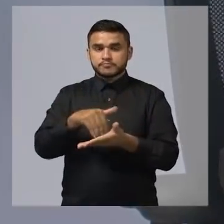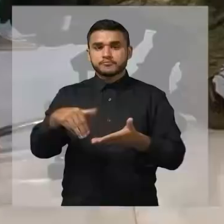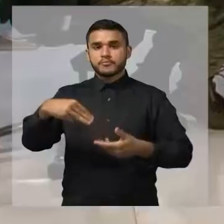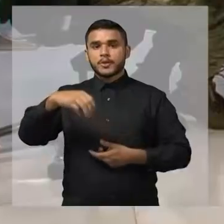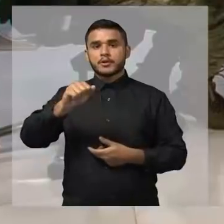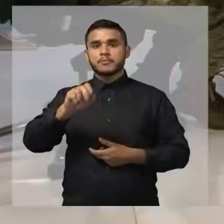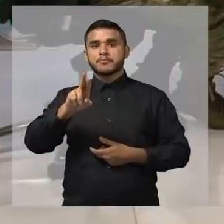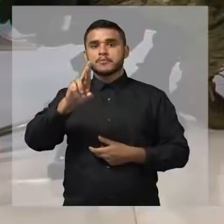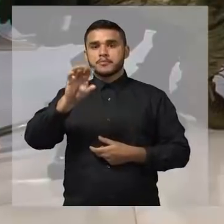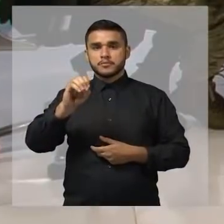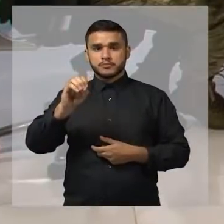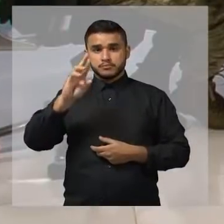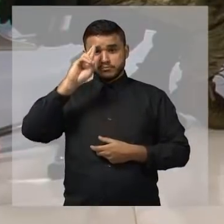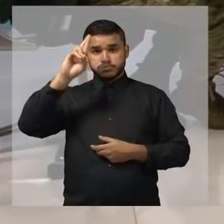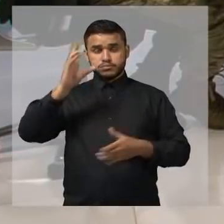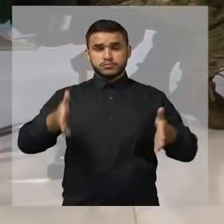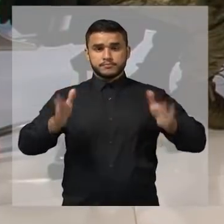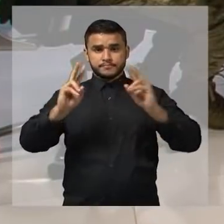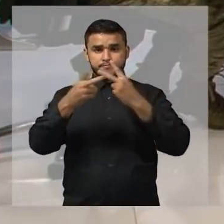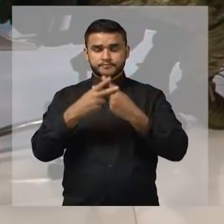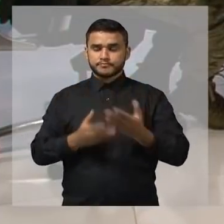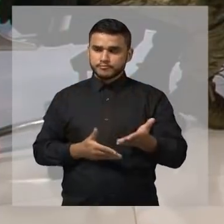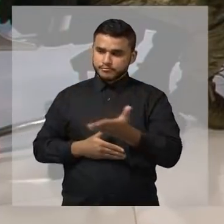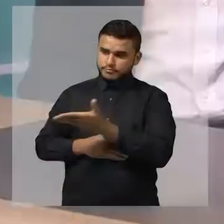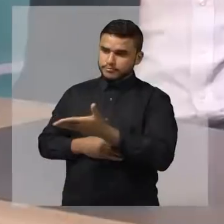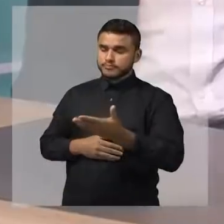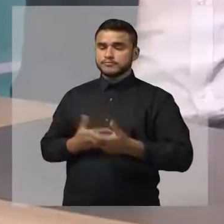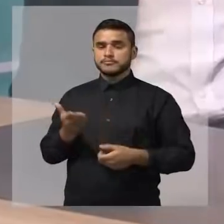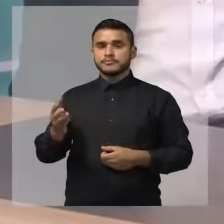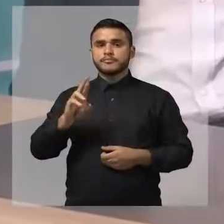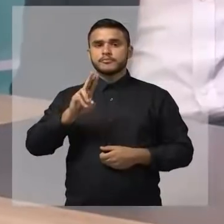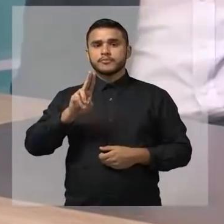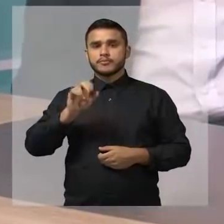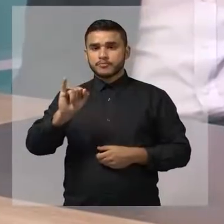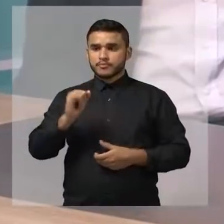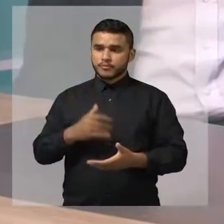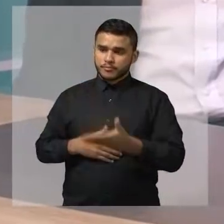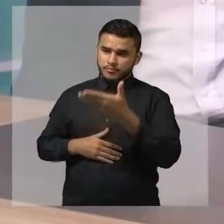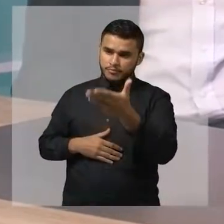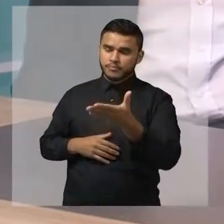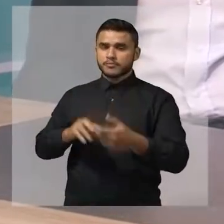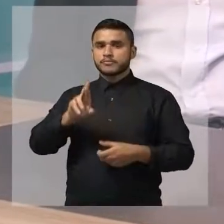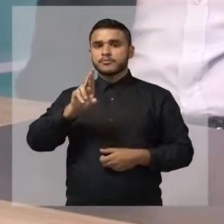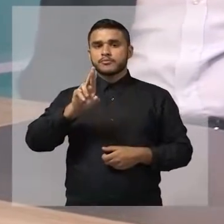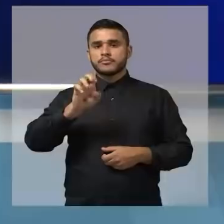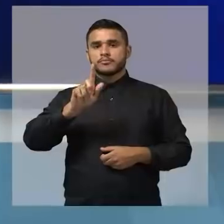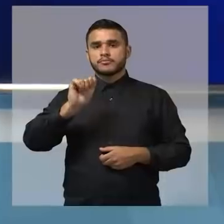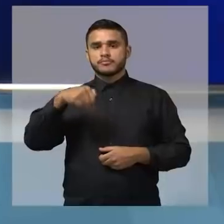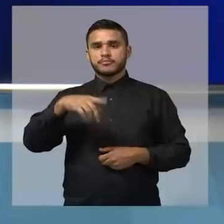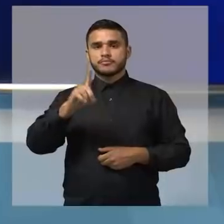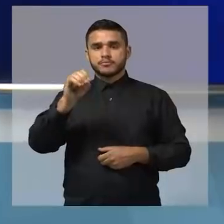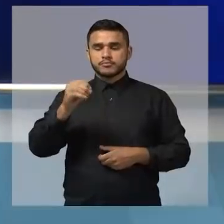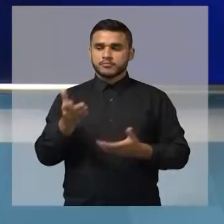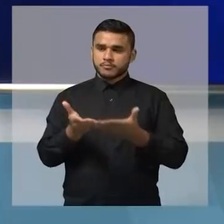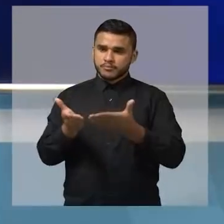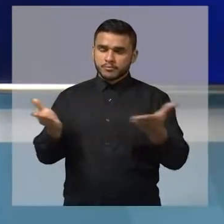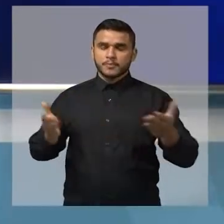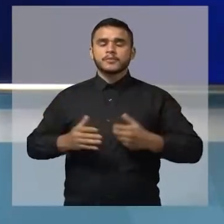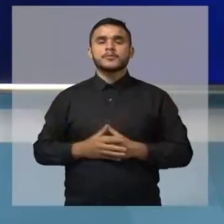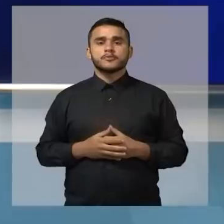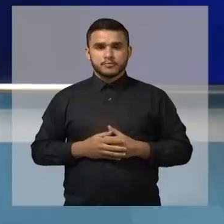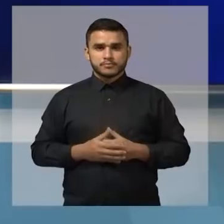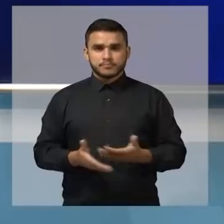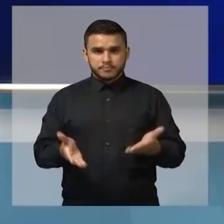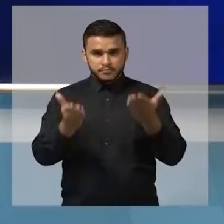debatendo os professores, debatedores, integrantes da nossa equipe, Rui Martinho Rodrigues e Reginaldo Vasconcelos. A todos o nosso